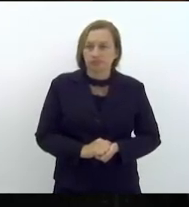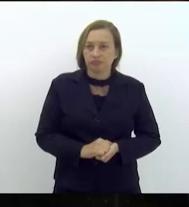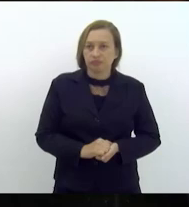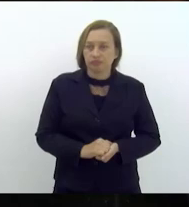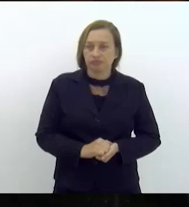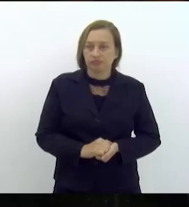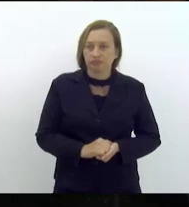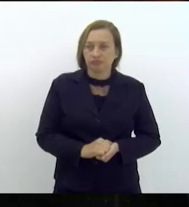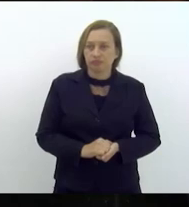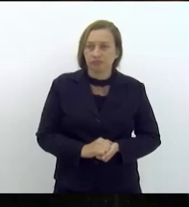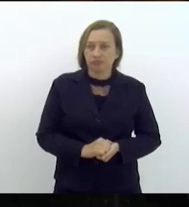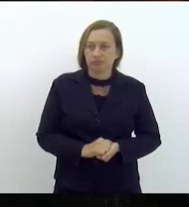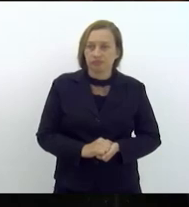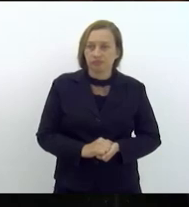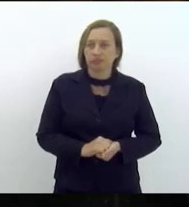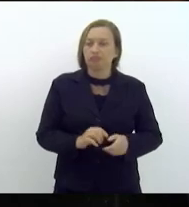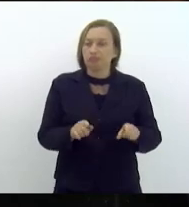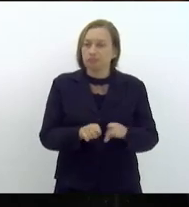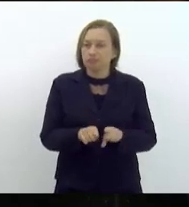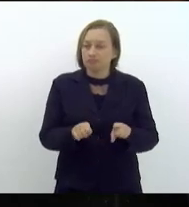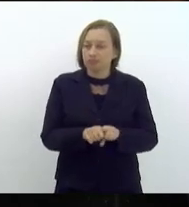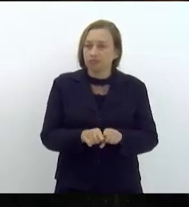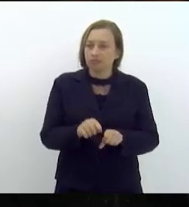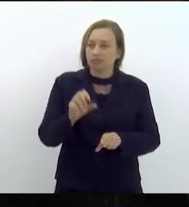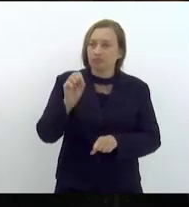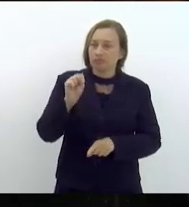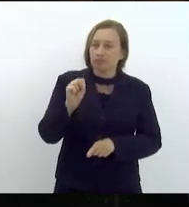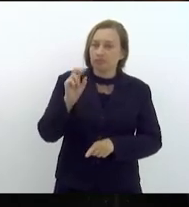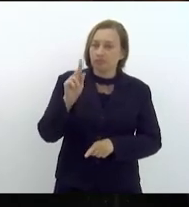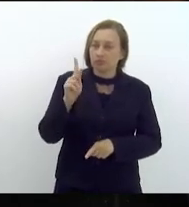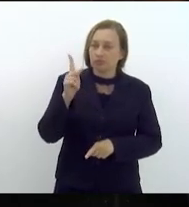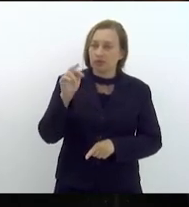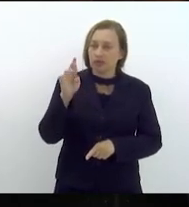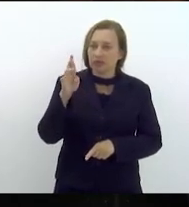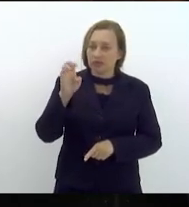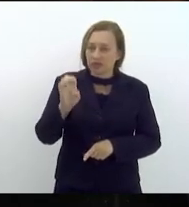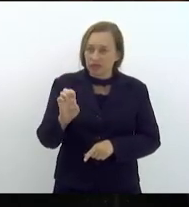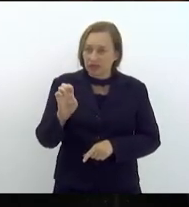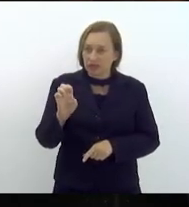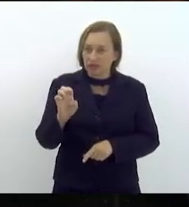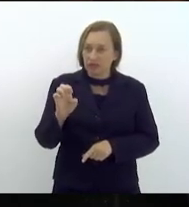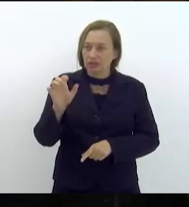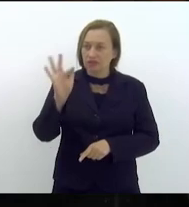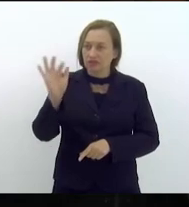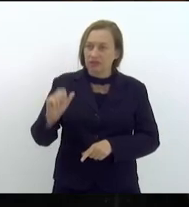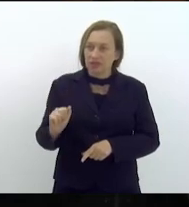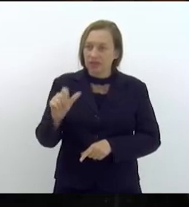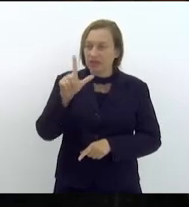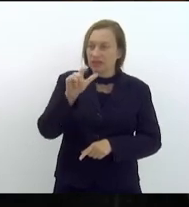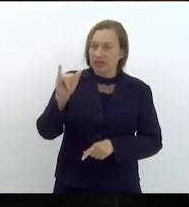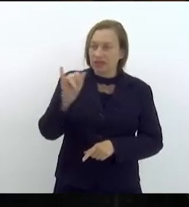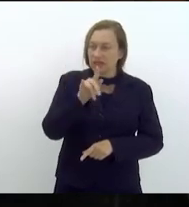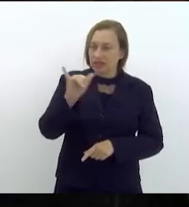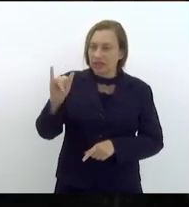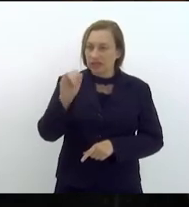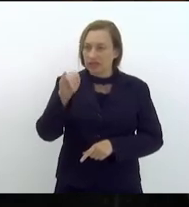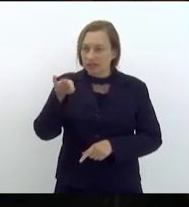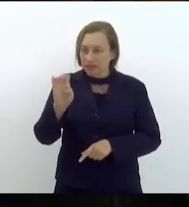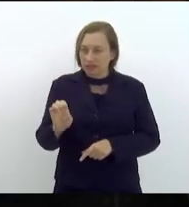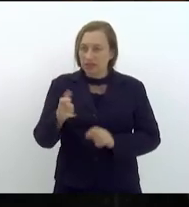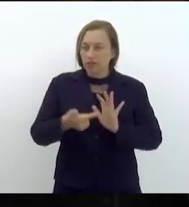superintendente da Fazenda Liliane Figueiredo transformou isso tudo em números